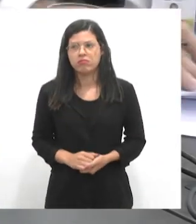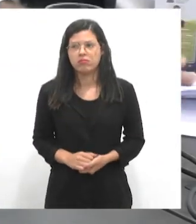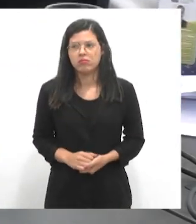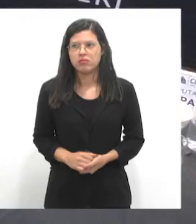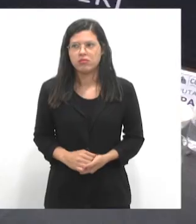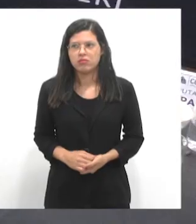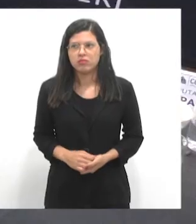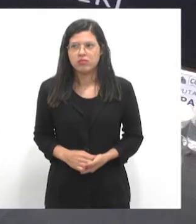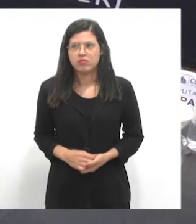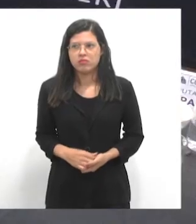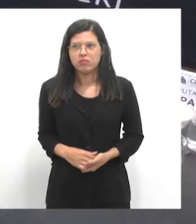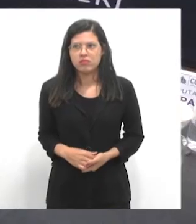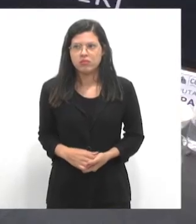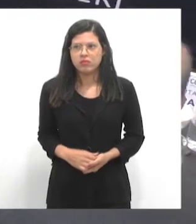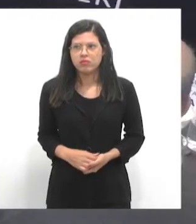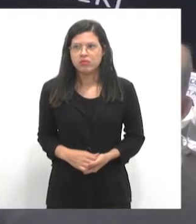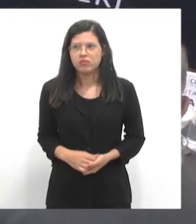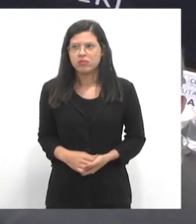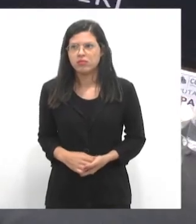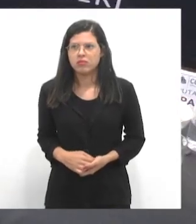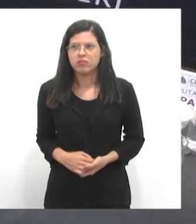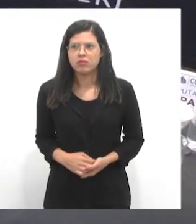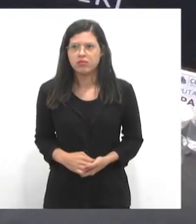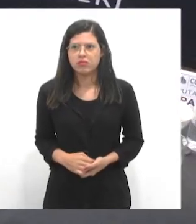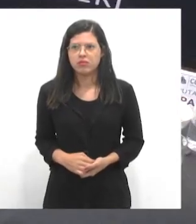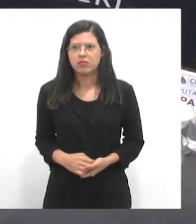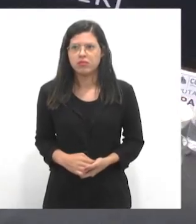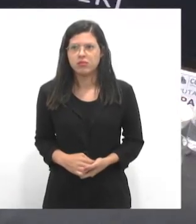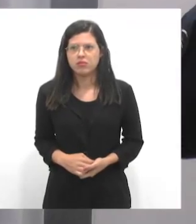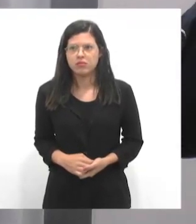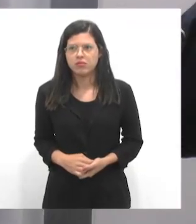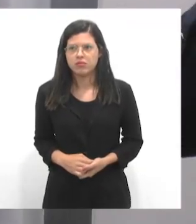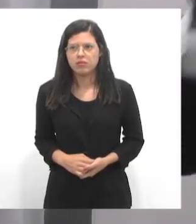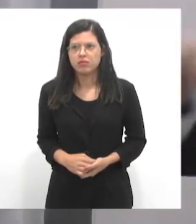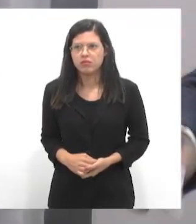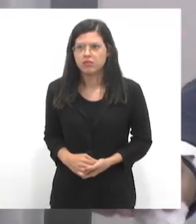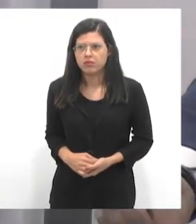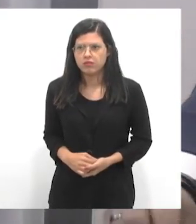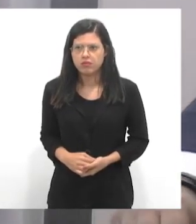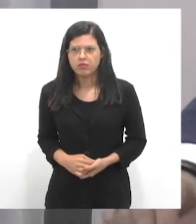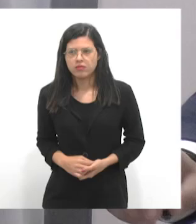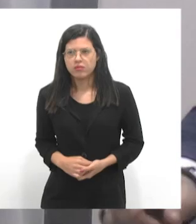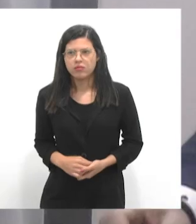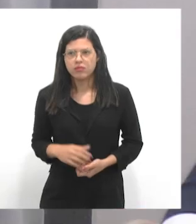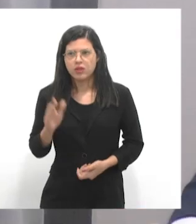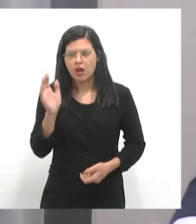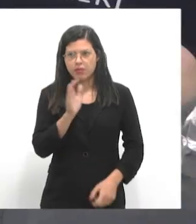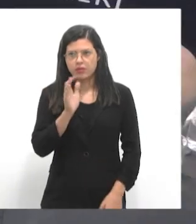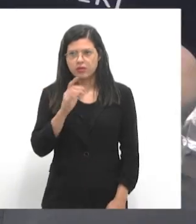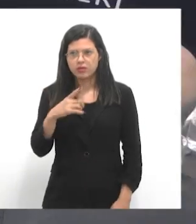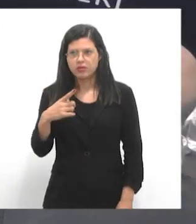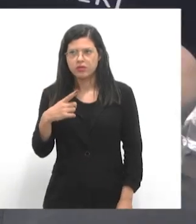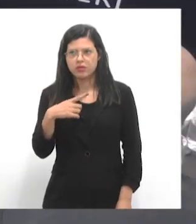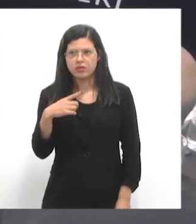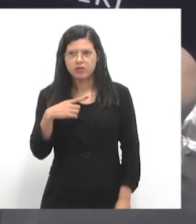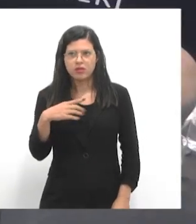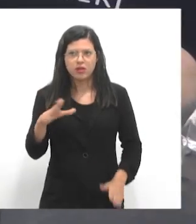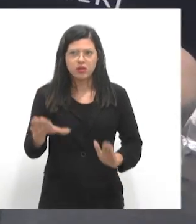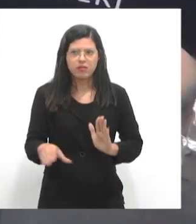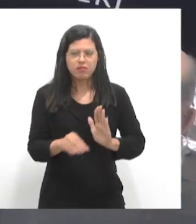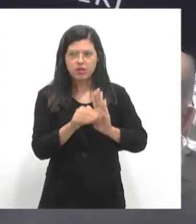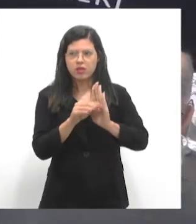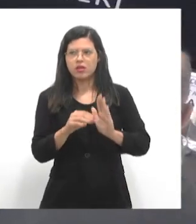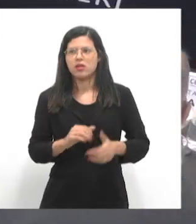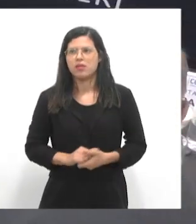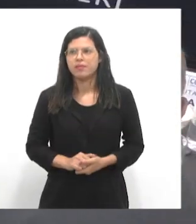É bom, Vossa Excelência... Olha só. De bom ouvir, terei a menção de Vossa Excelência, mas rapidamente... Tem a emenda. Mas além